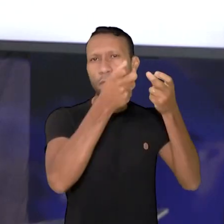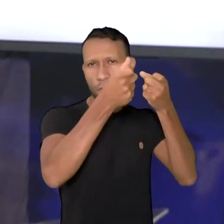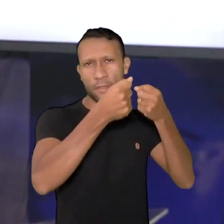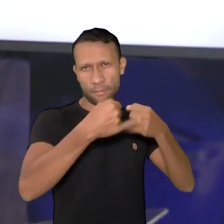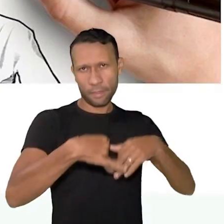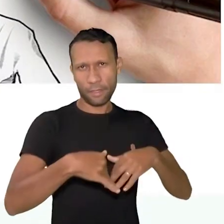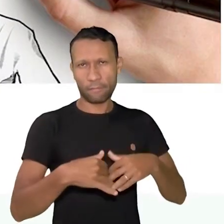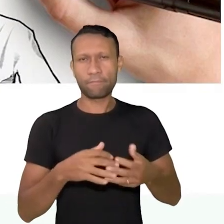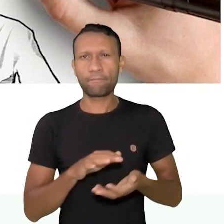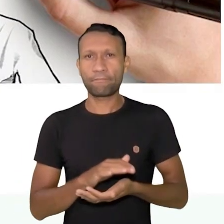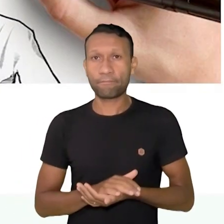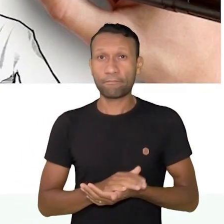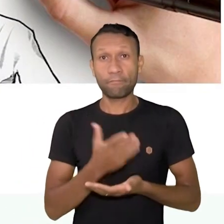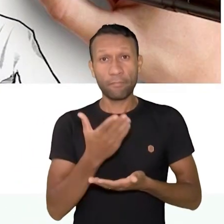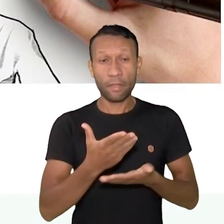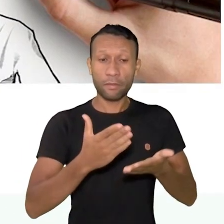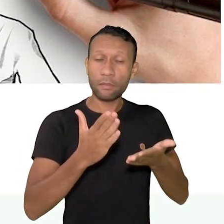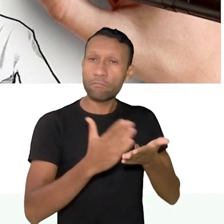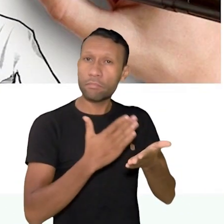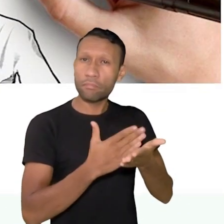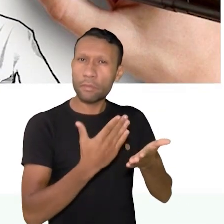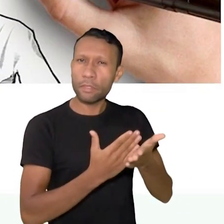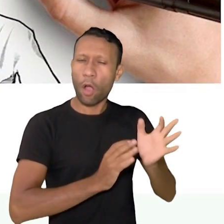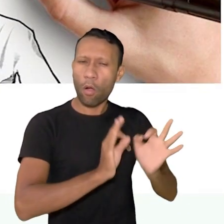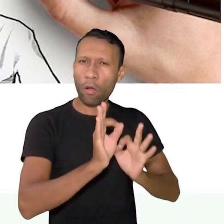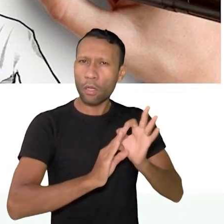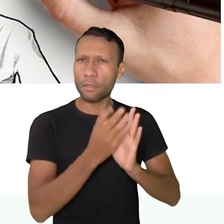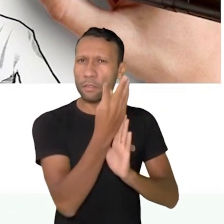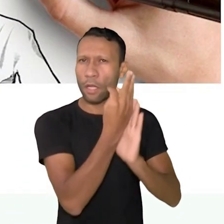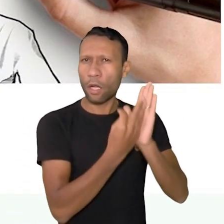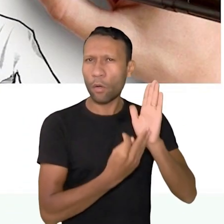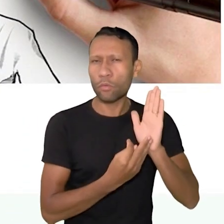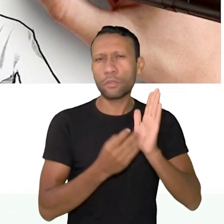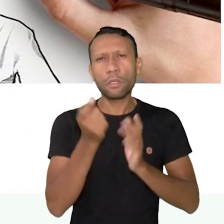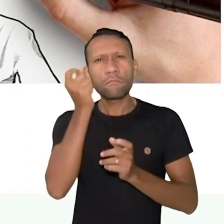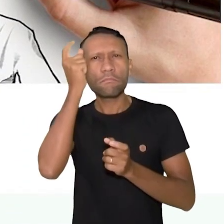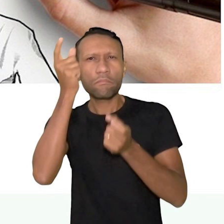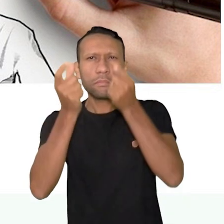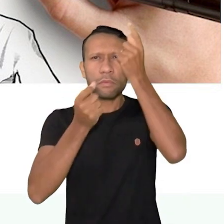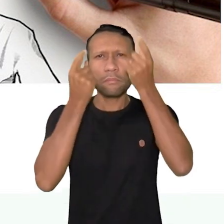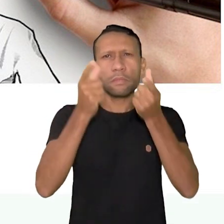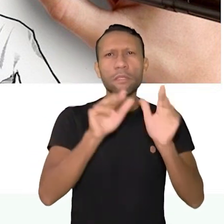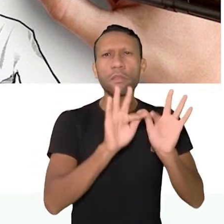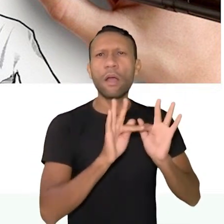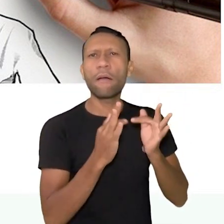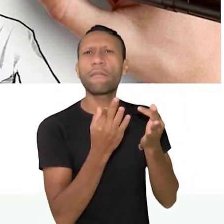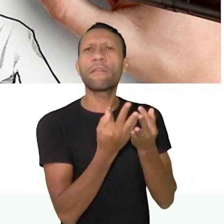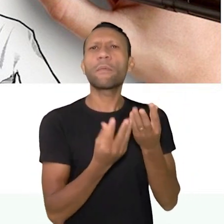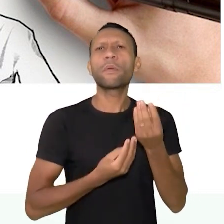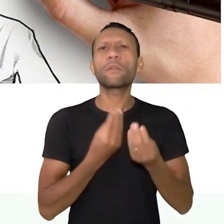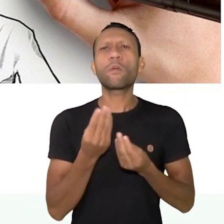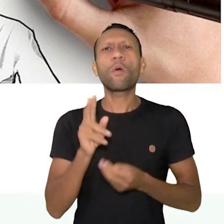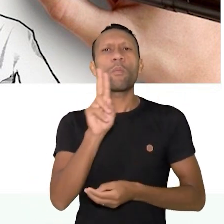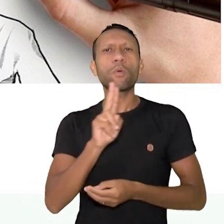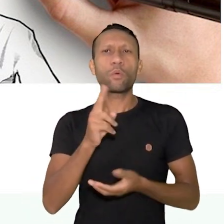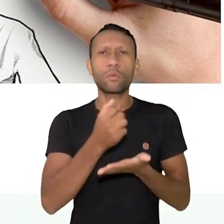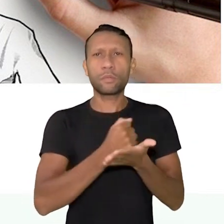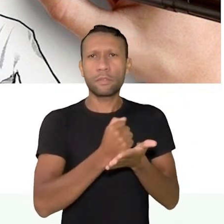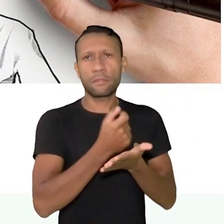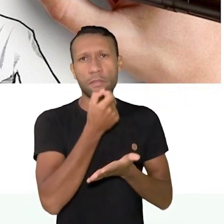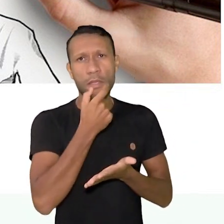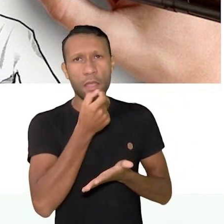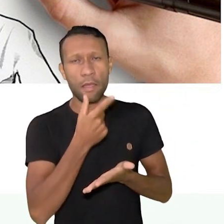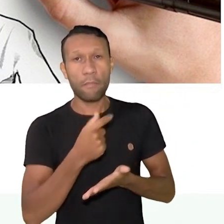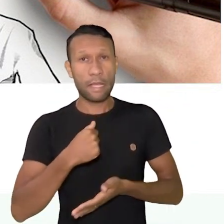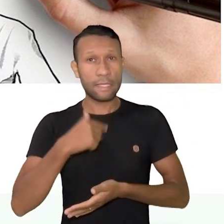pouquinho. Ó. Em seu caderno, elabore um texto explicando a ideia dos seus familiares sobre o uso de antibióticos, se eles